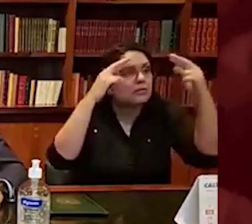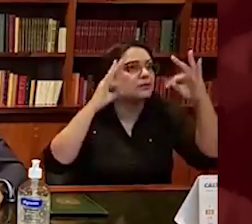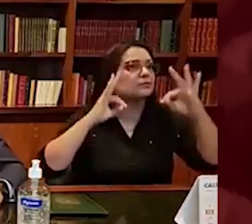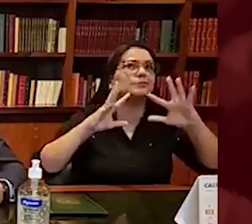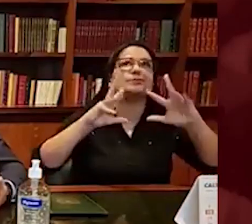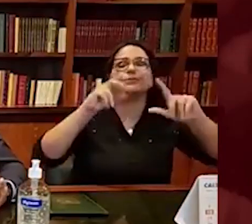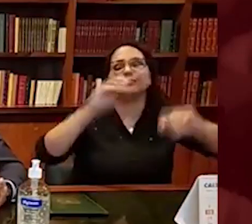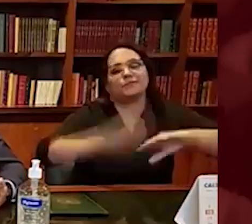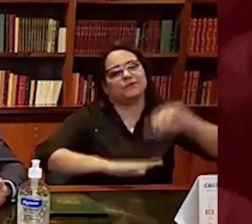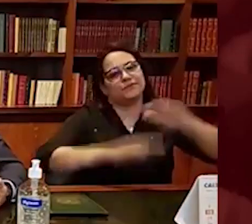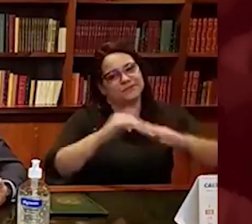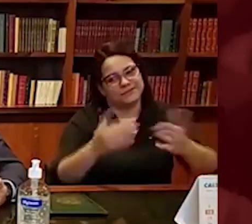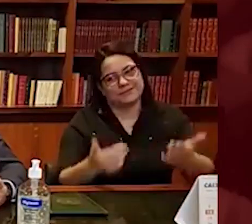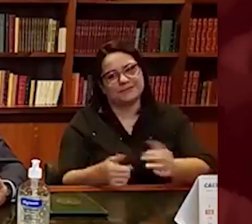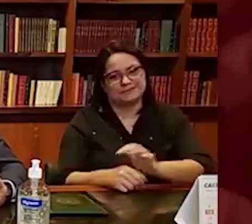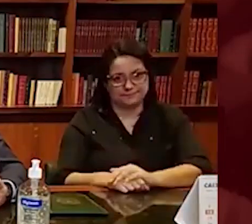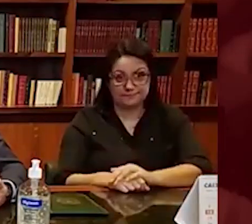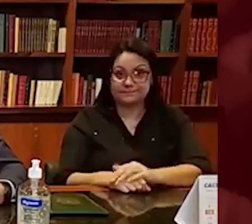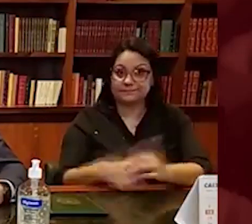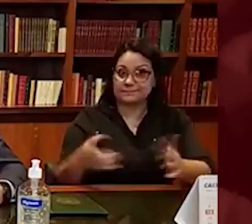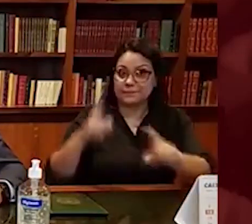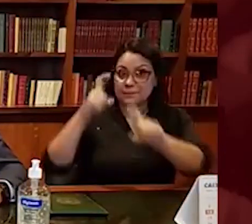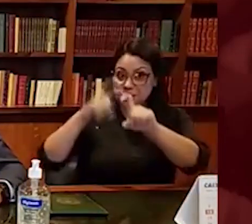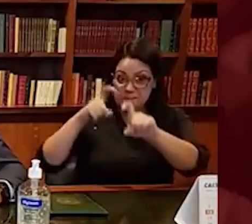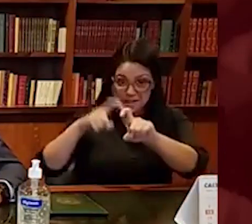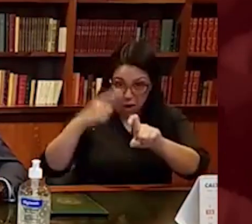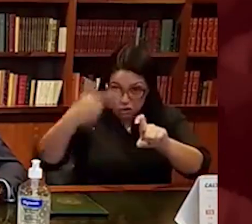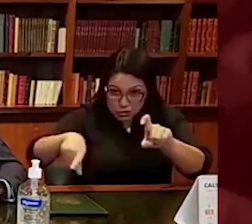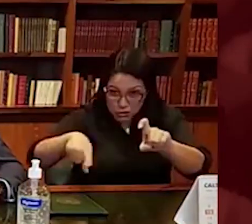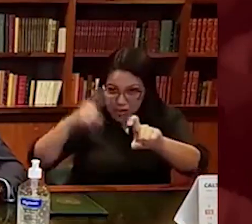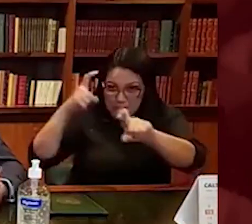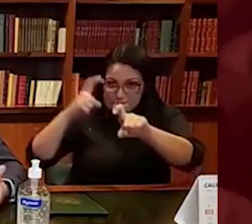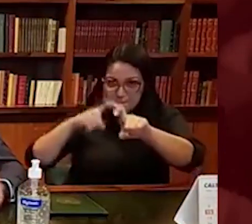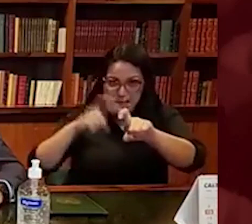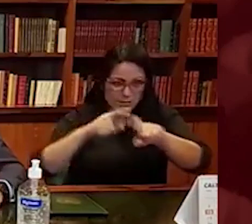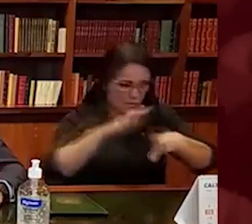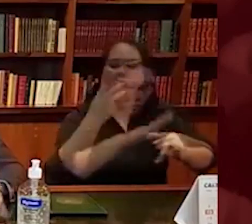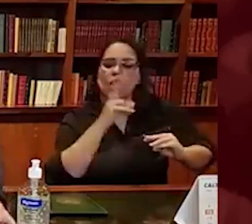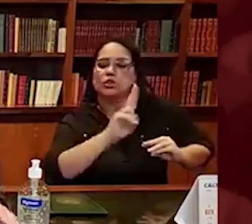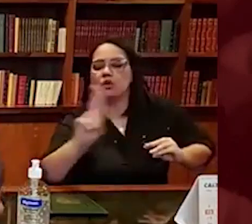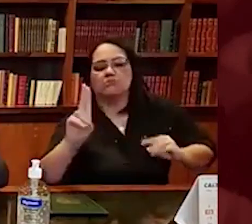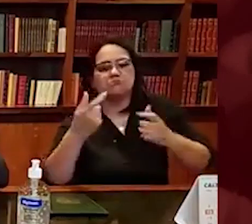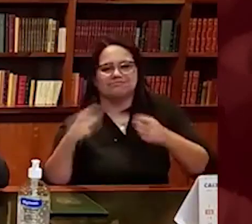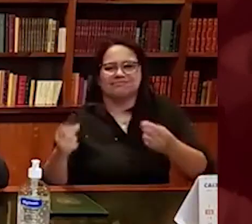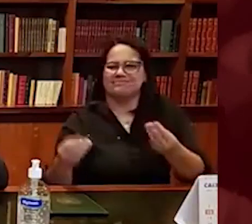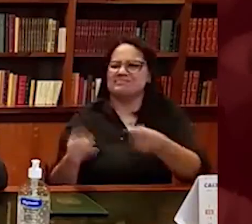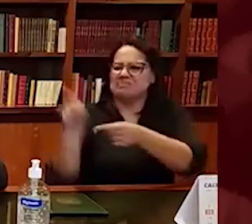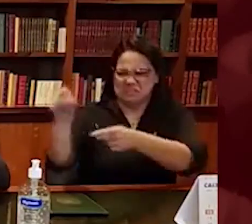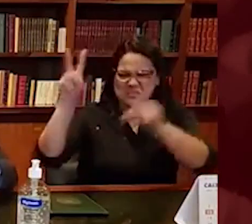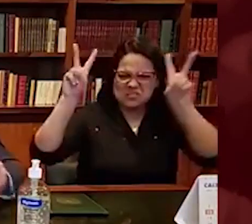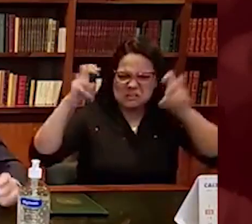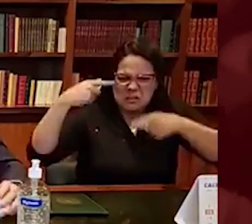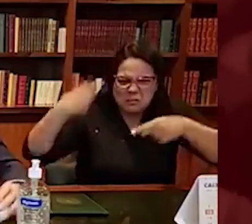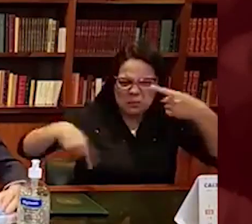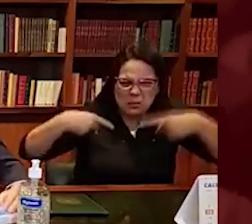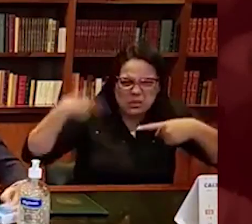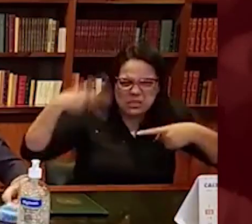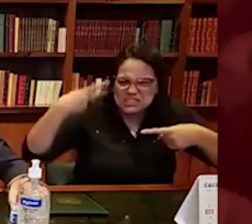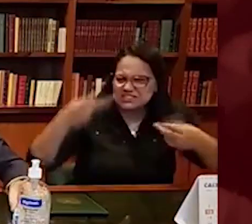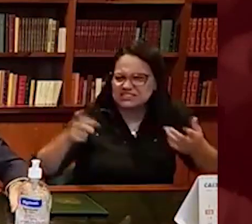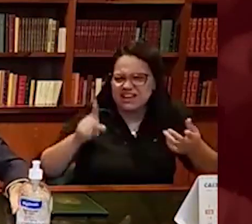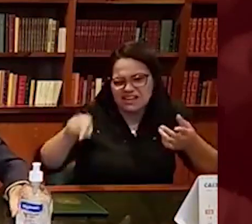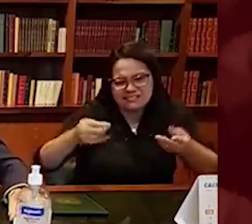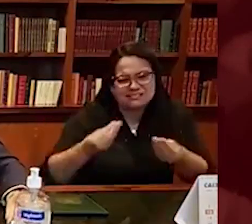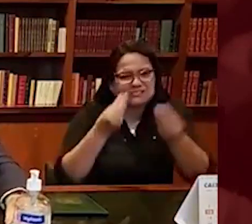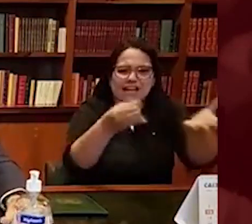Então, eu repito, o médico não abandona o paciente, mas o paciente pode trocar de médico, entendeu? Isso aqui não tem que ser politizado, isso aqui é vida,